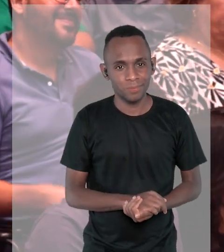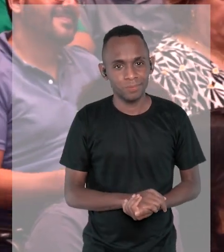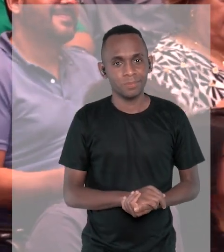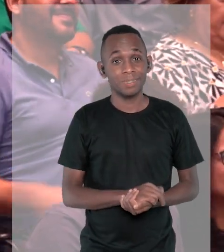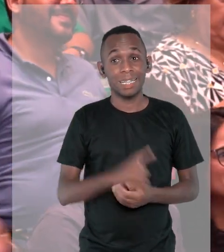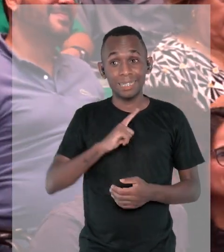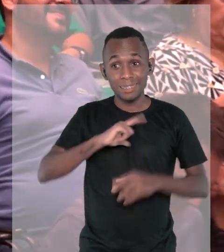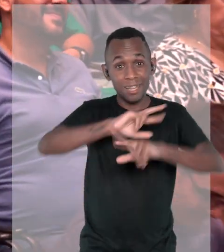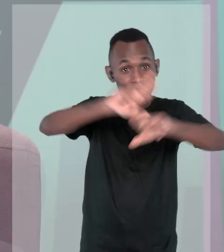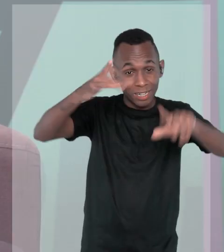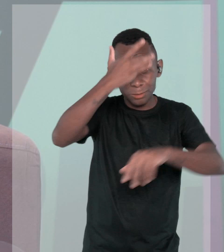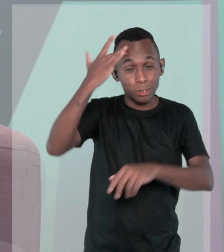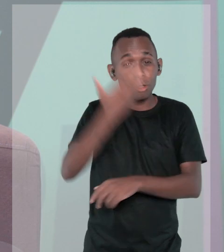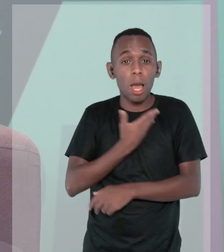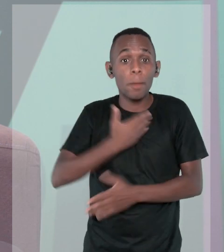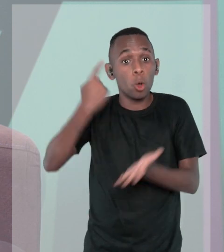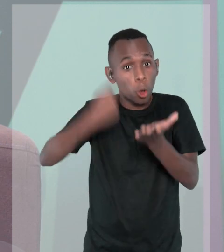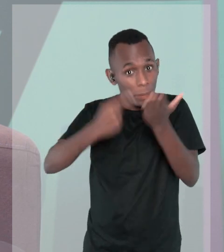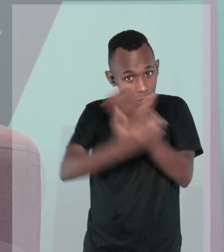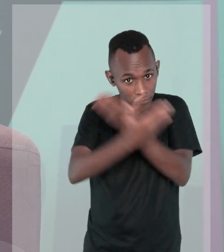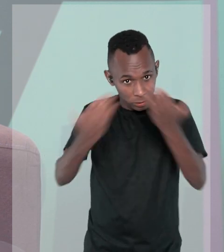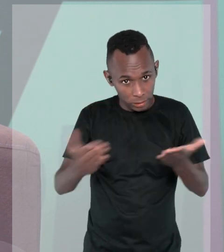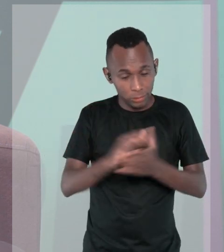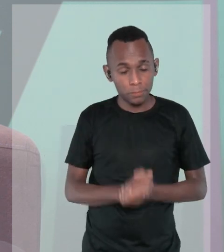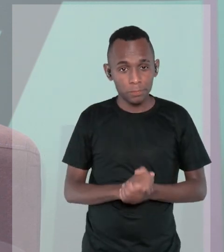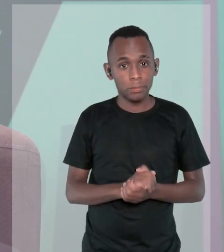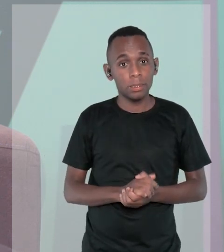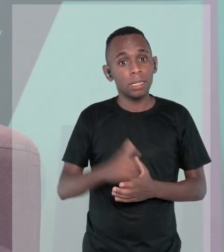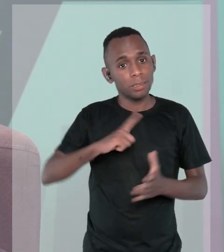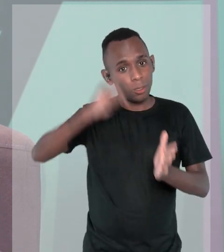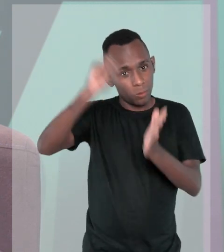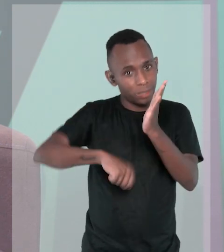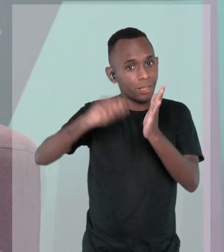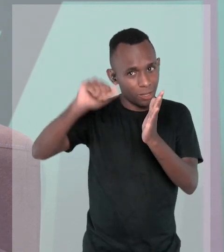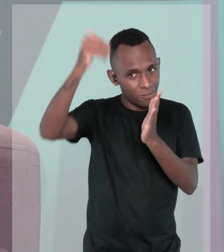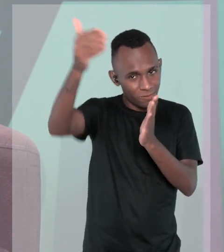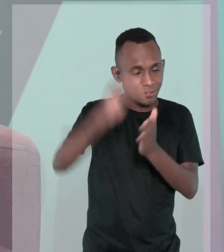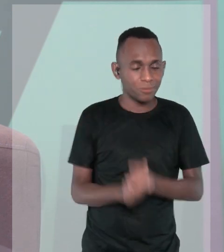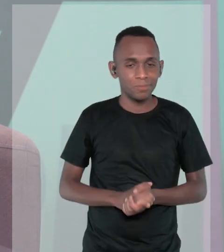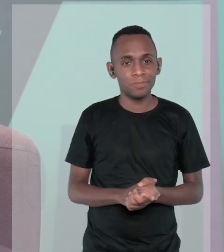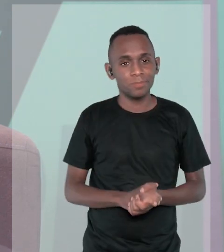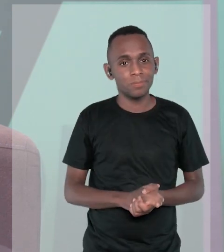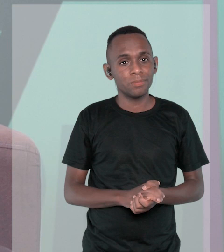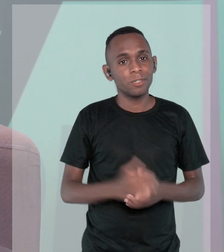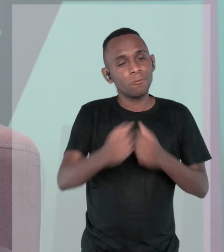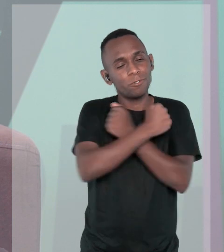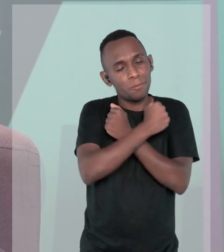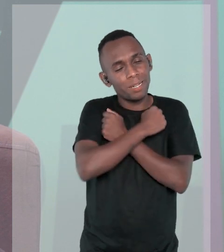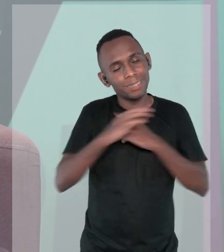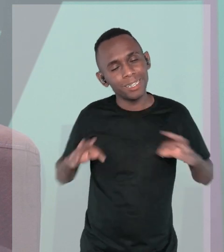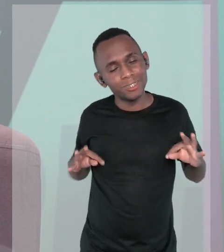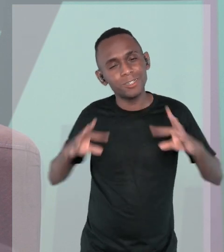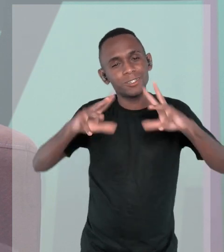Como tem muita gente amiga aqui, eu quero fazer um combinado com vocês. Tem autógrafo lá no fundo. Vou abraçar todo